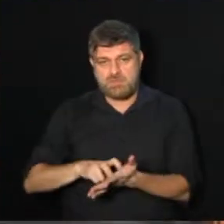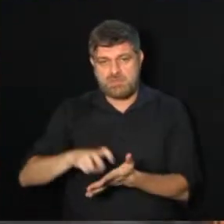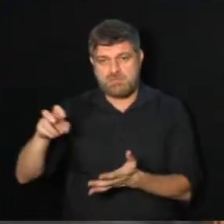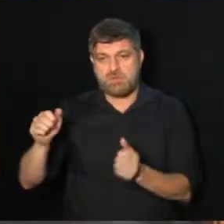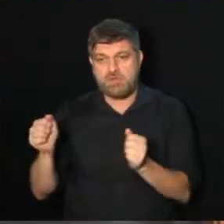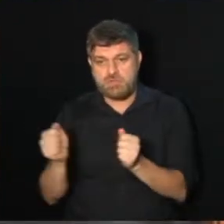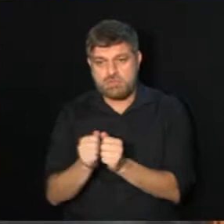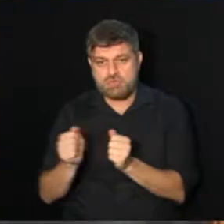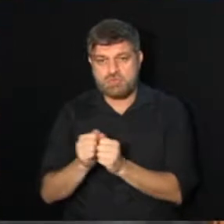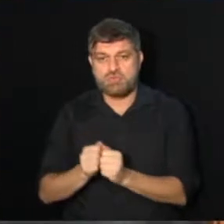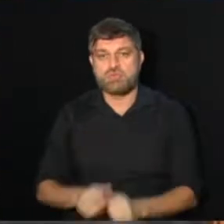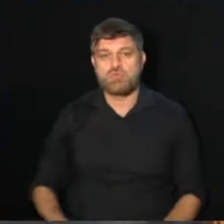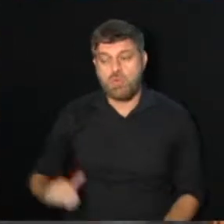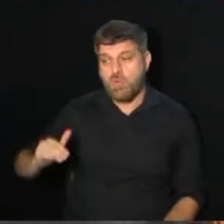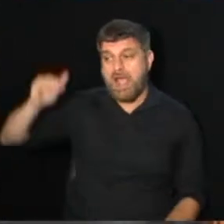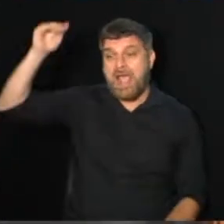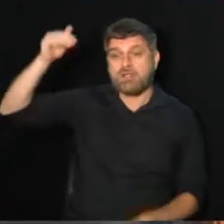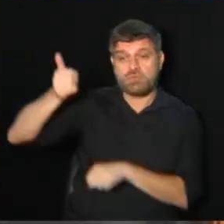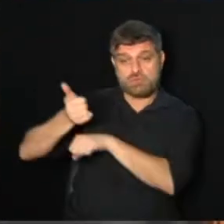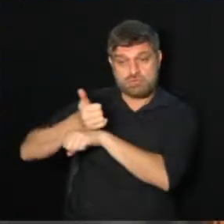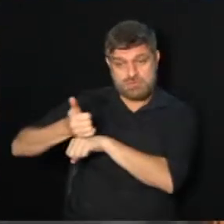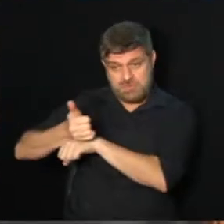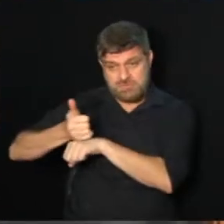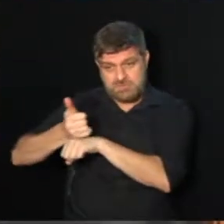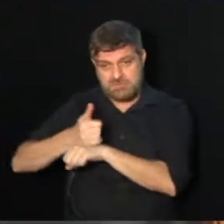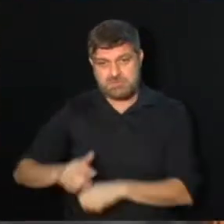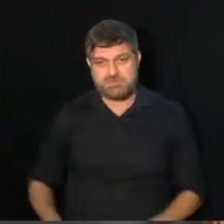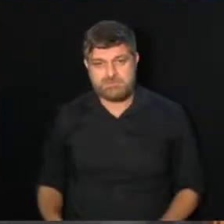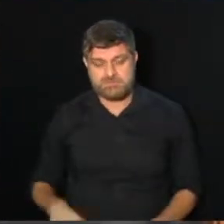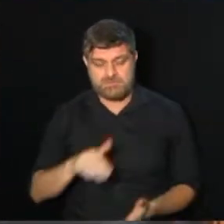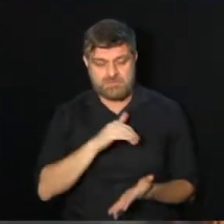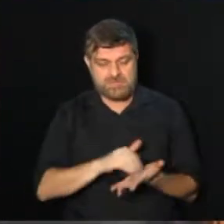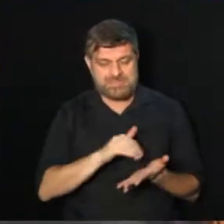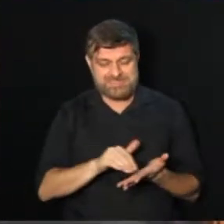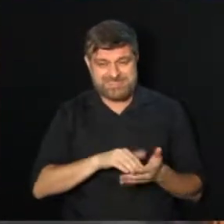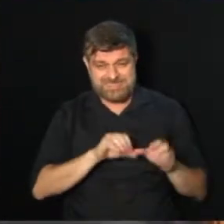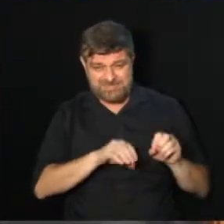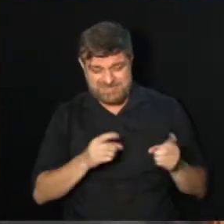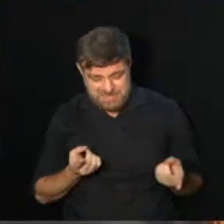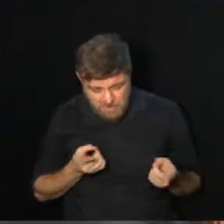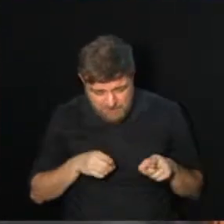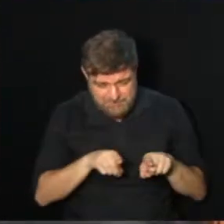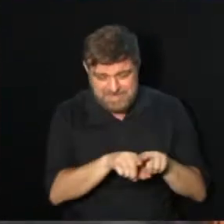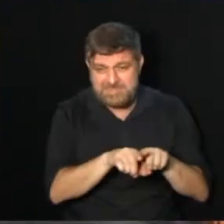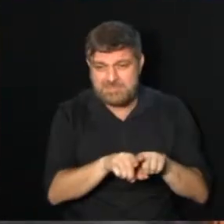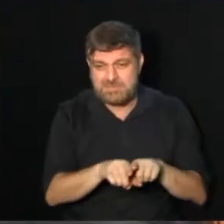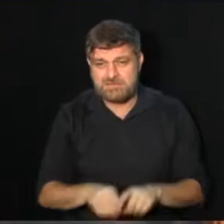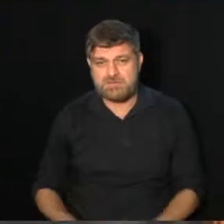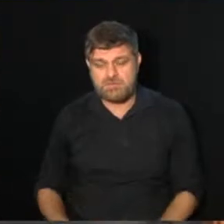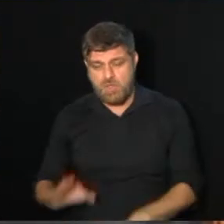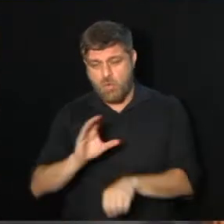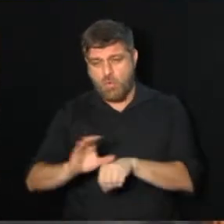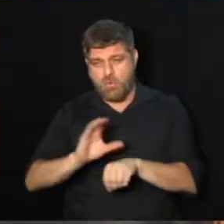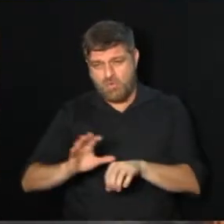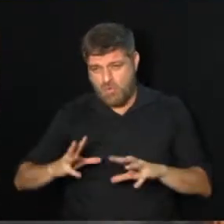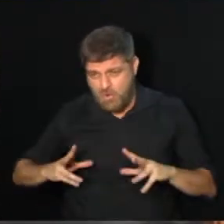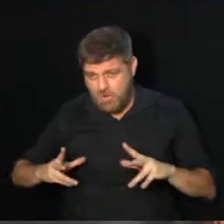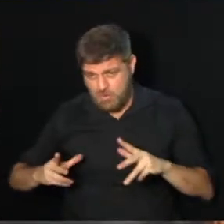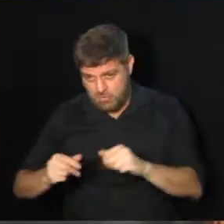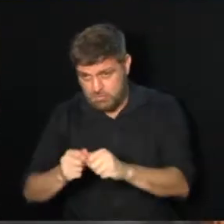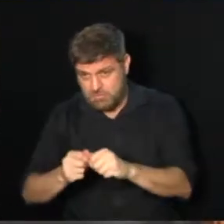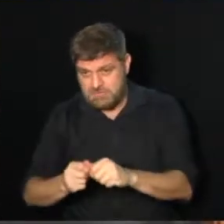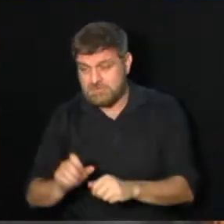adultos profissionais. E a parceria da Secretaria de Educação, porque toda a formação é aberta para além dos